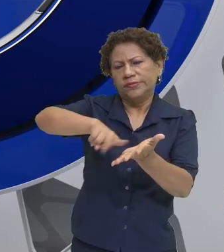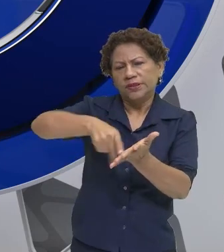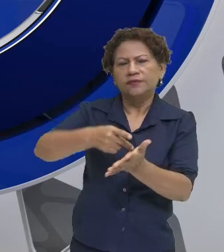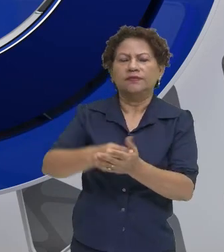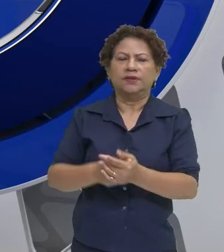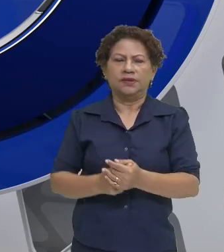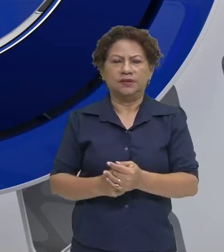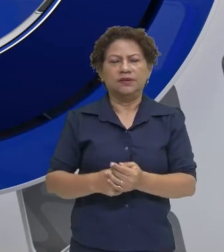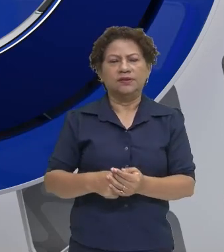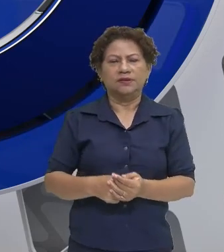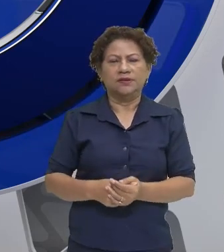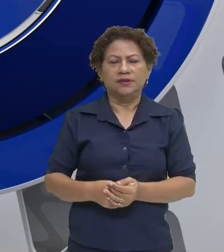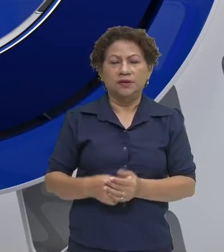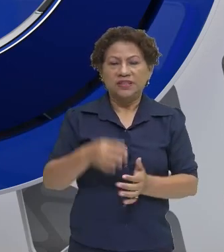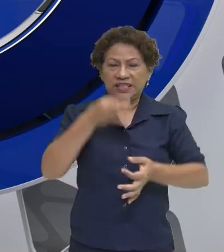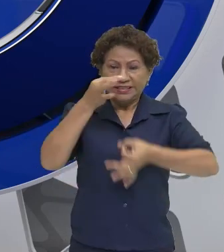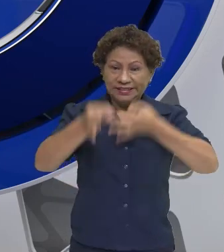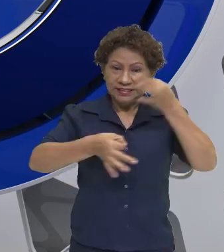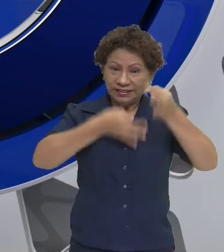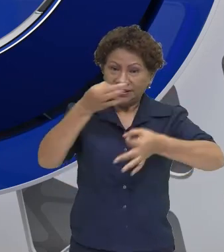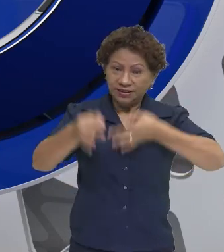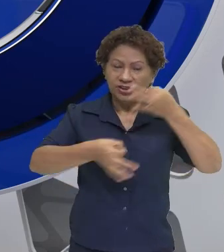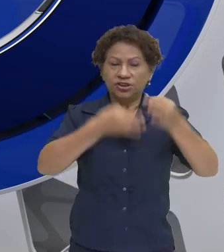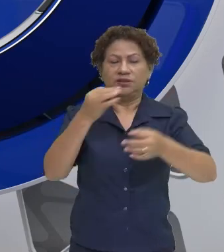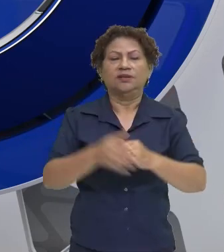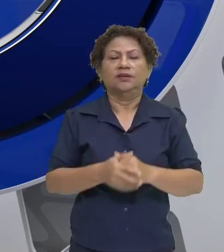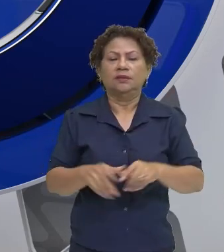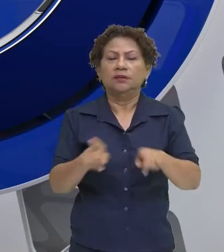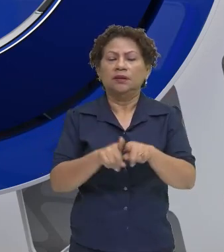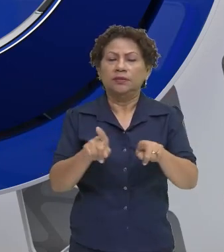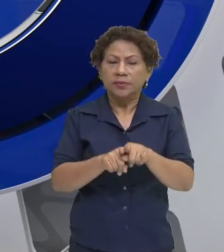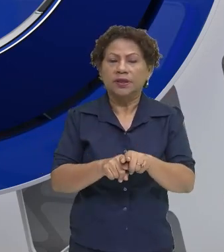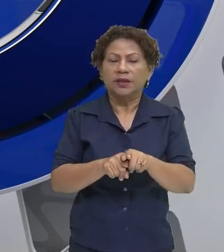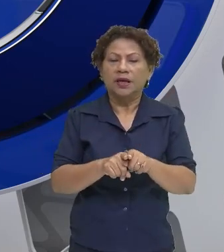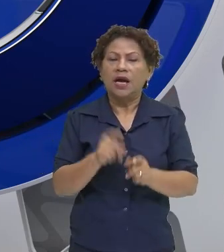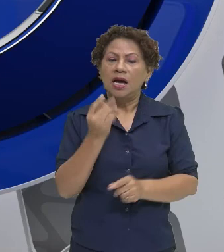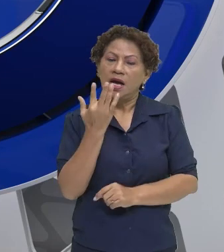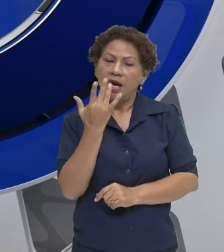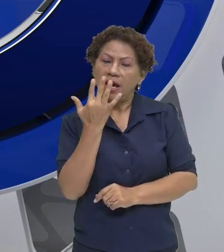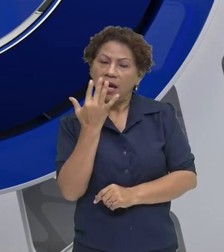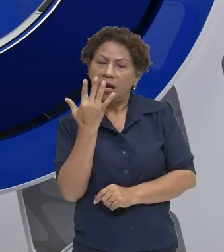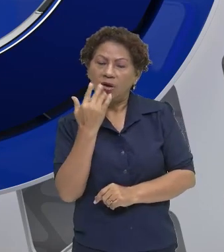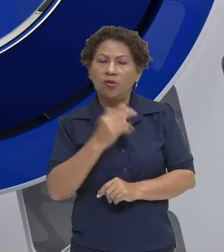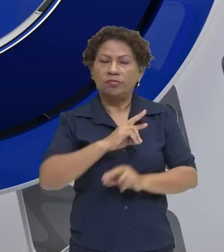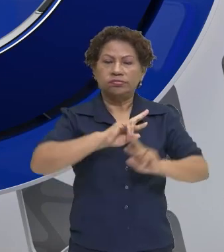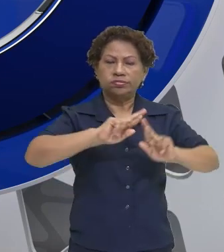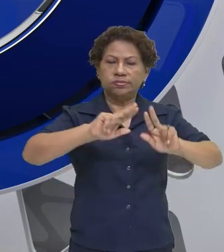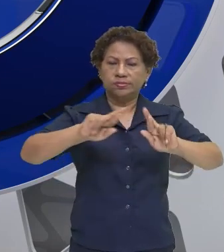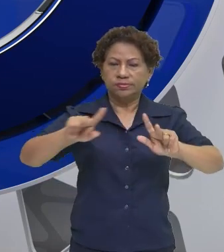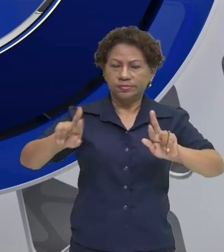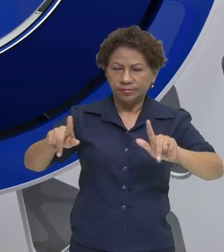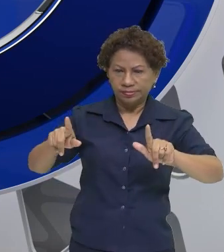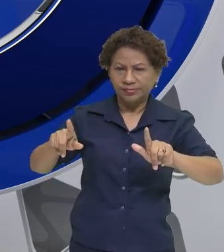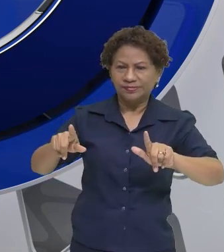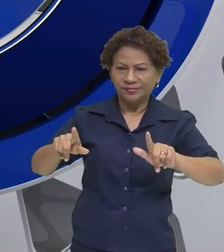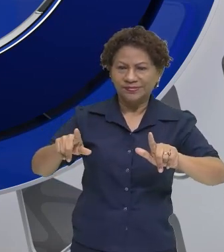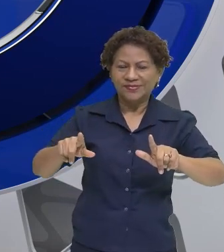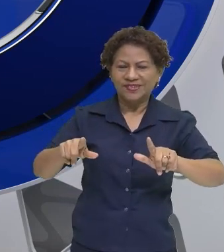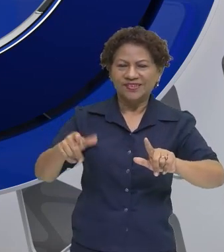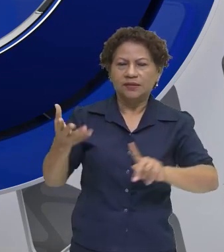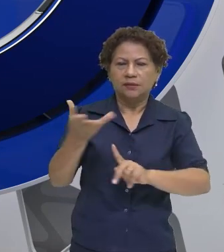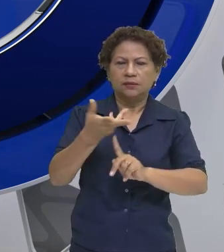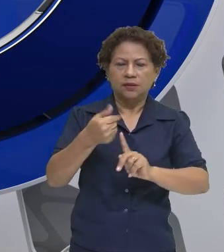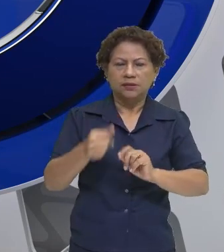a crítica, era algo que a cor também falava muito, era diferencial nessa arte.